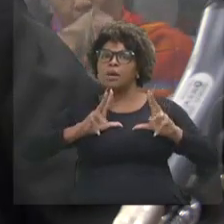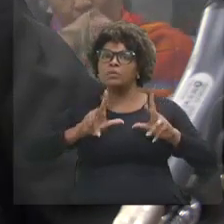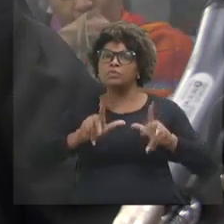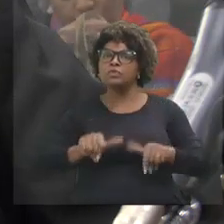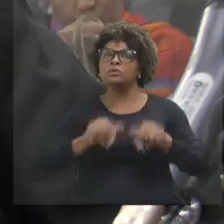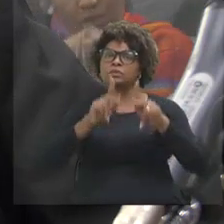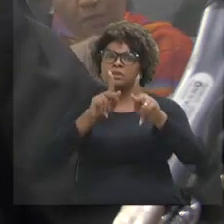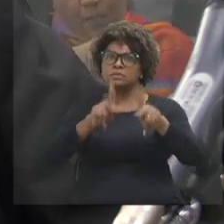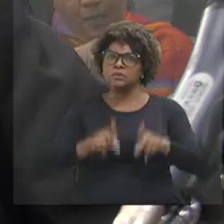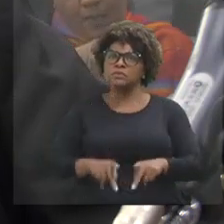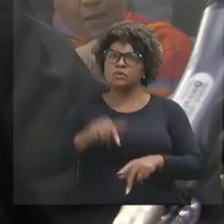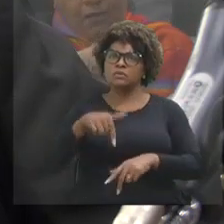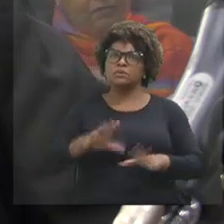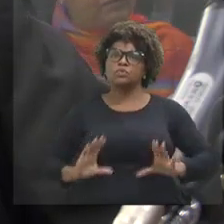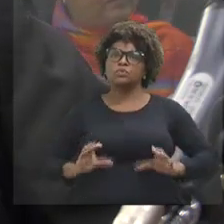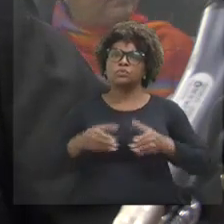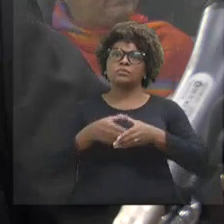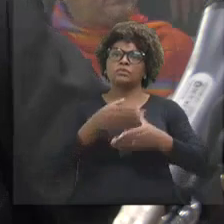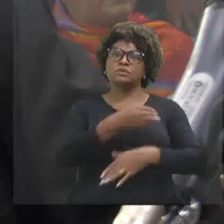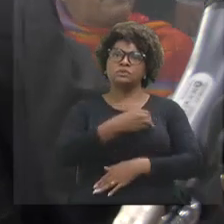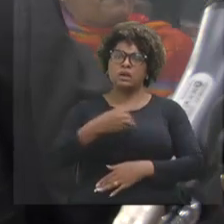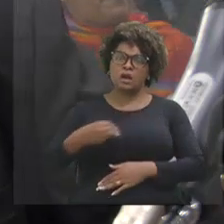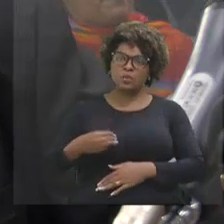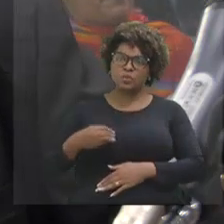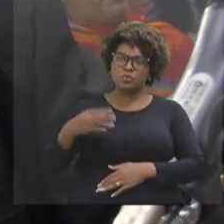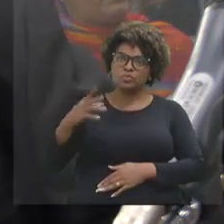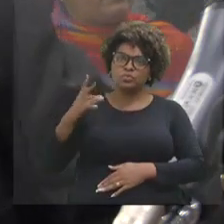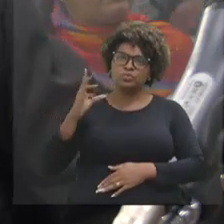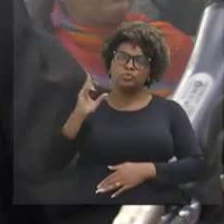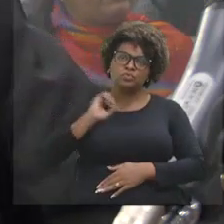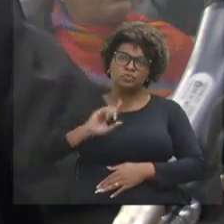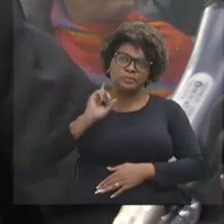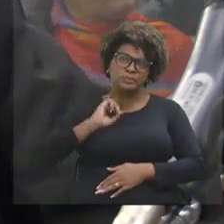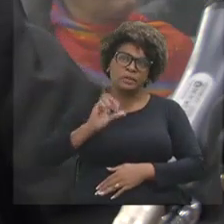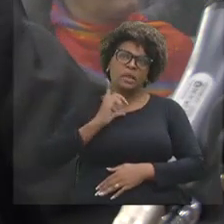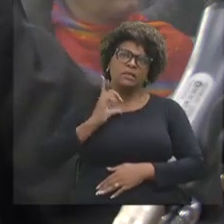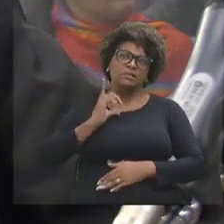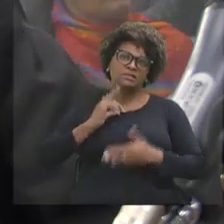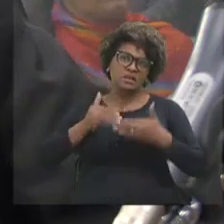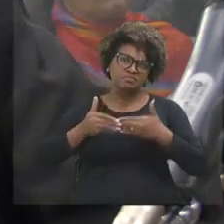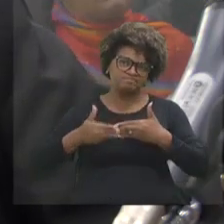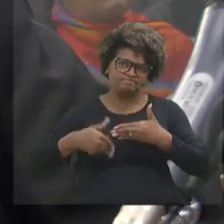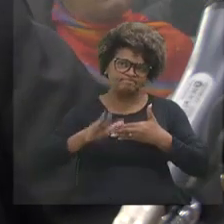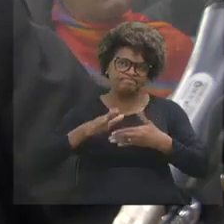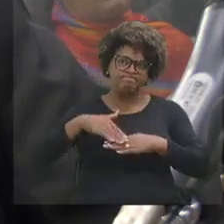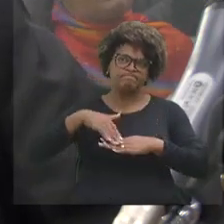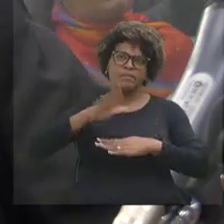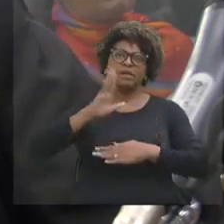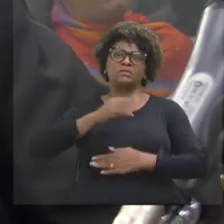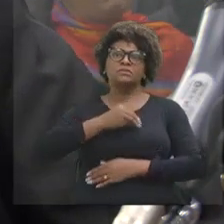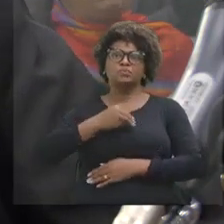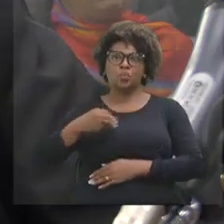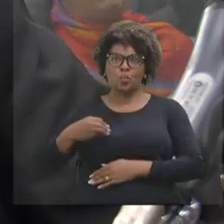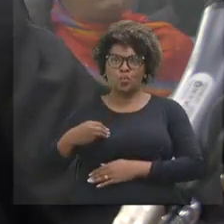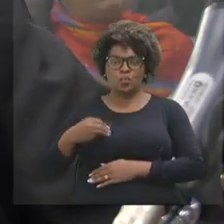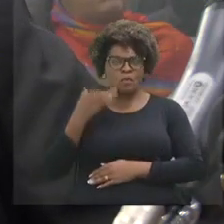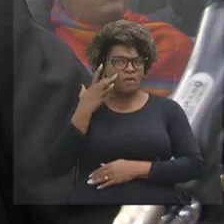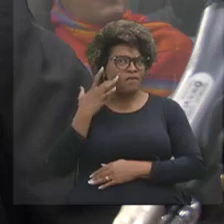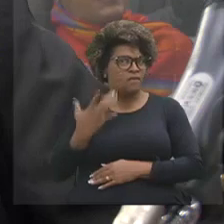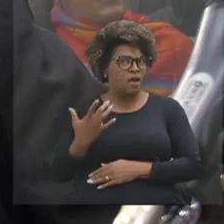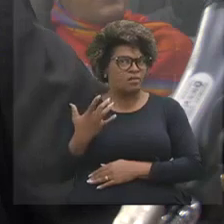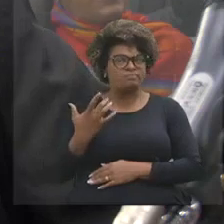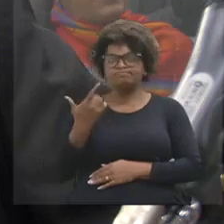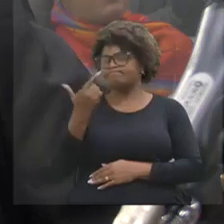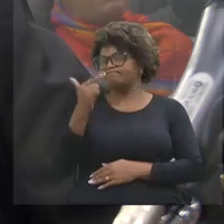que realmente Minas tem uma projeção para avançar cada vez mais na saúde não é fácil a gente tá vendo aí